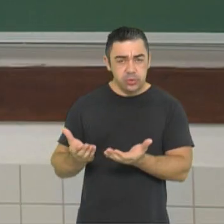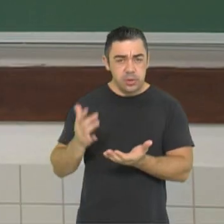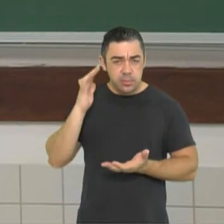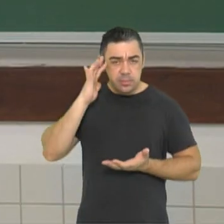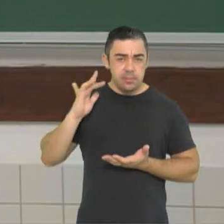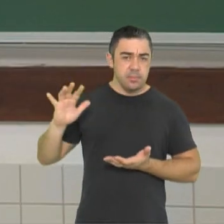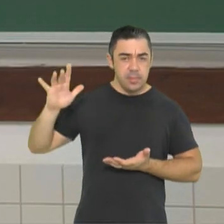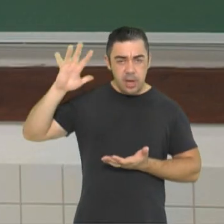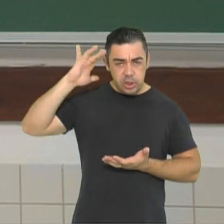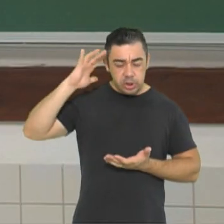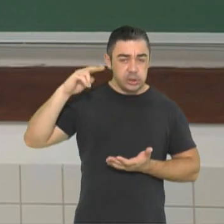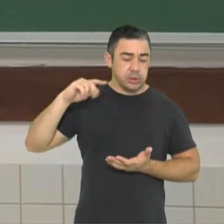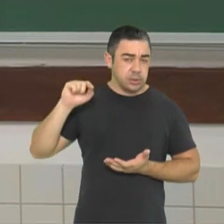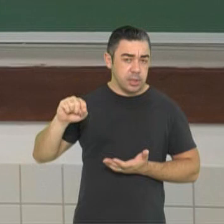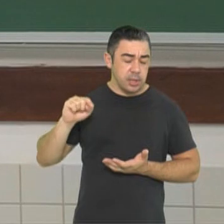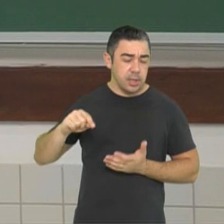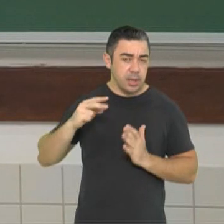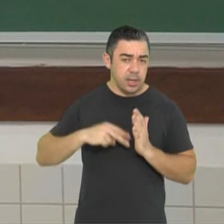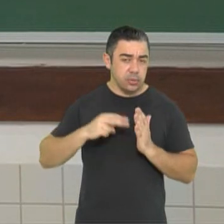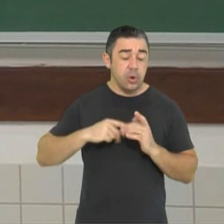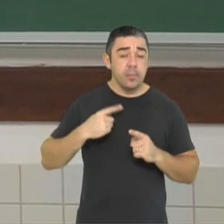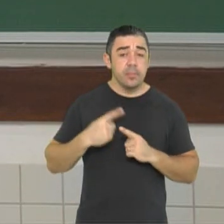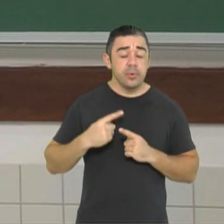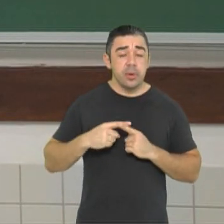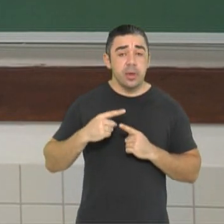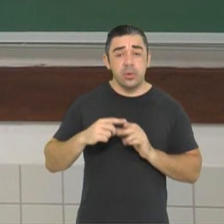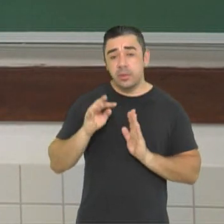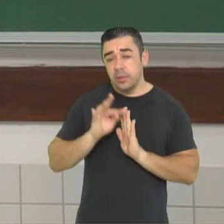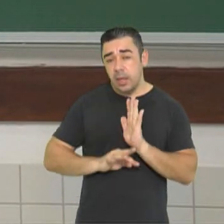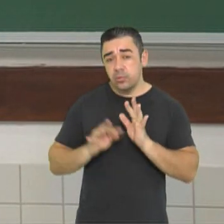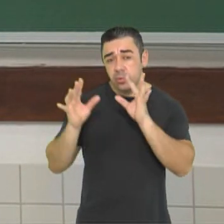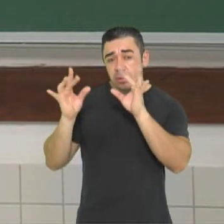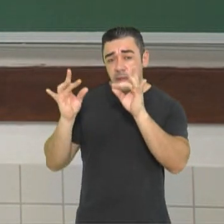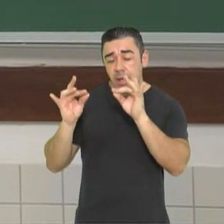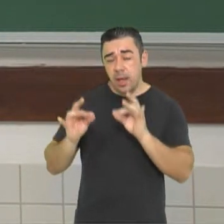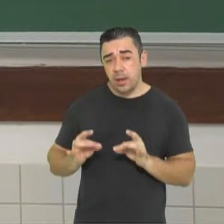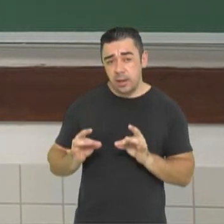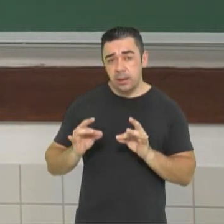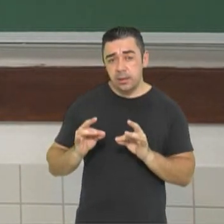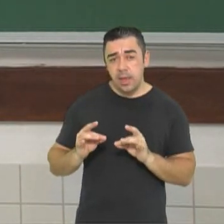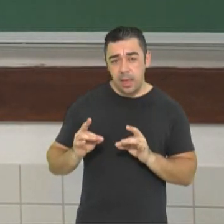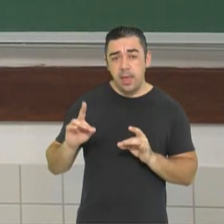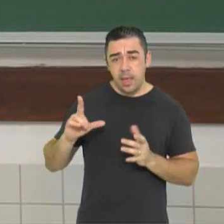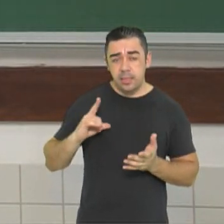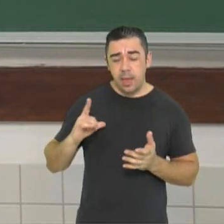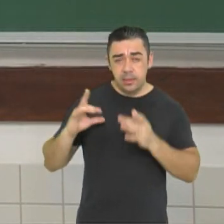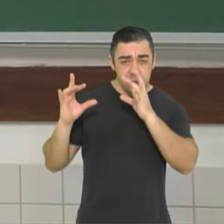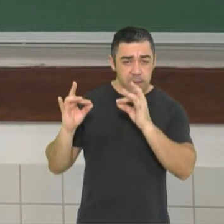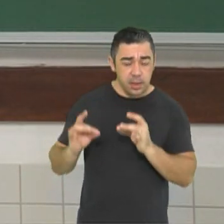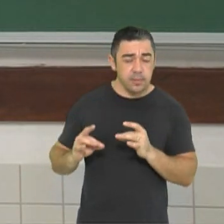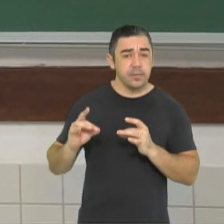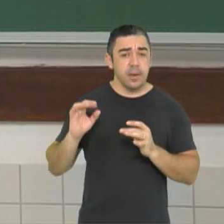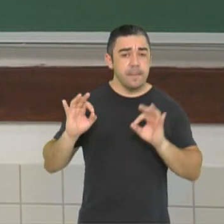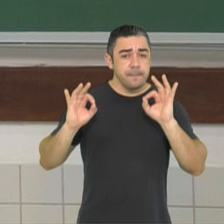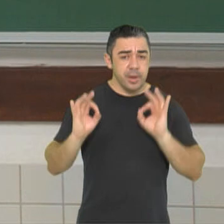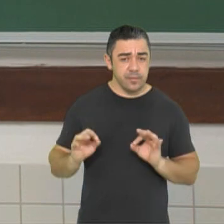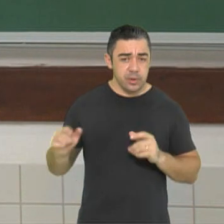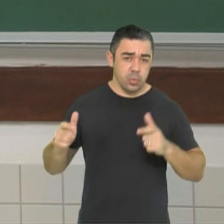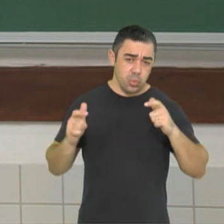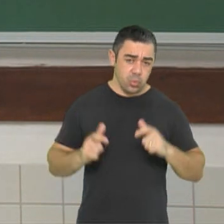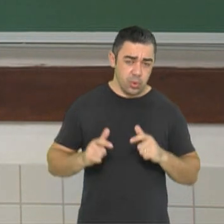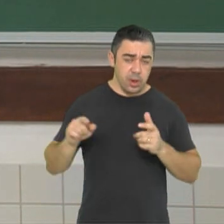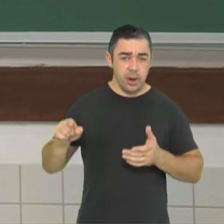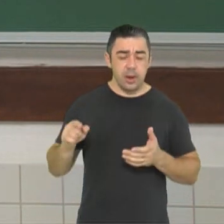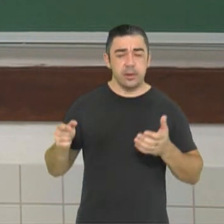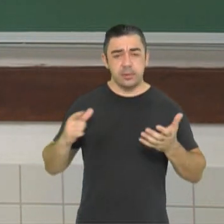imaginar essa leitura. Por quê? Porque o texto é rico em detalhes, ele descreve com perfeição aquele lugar